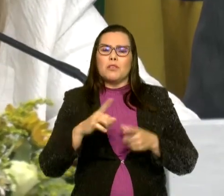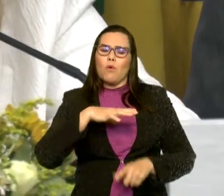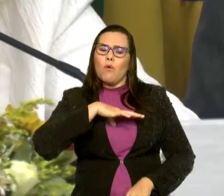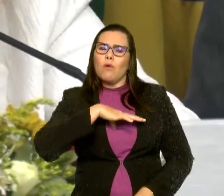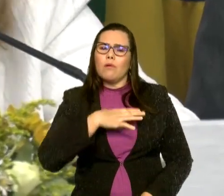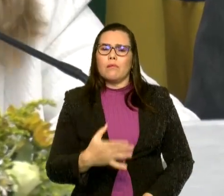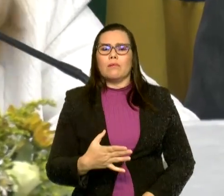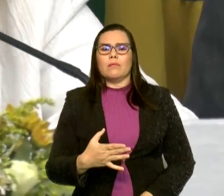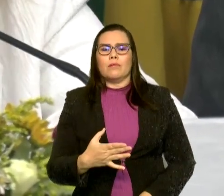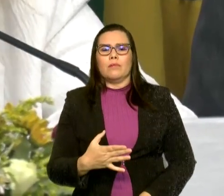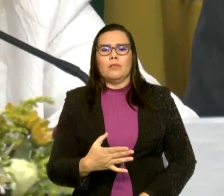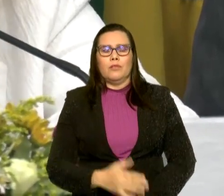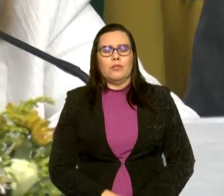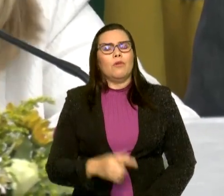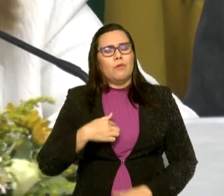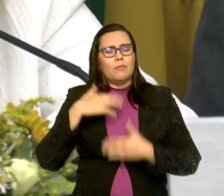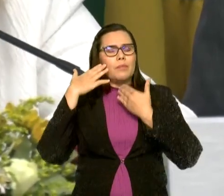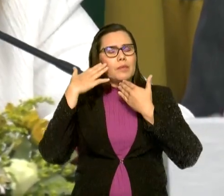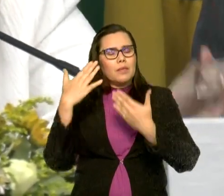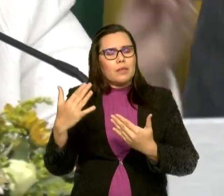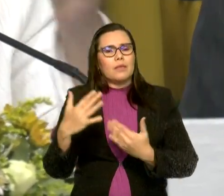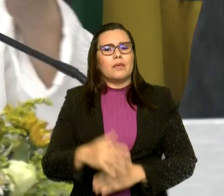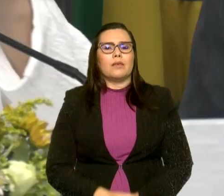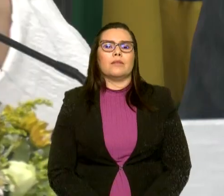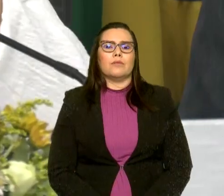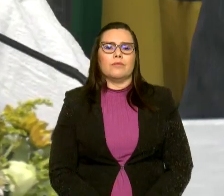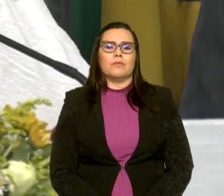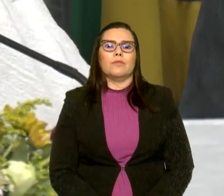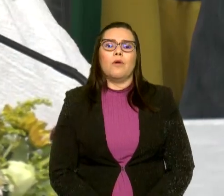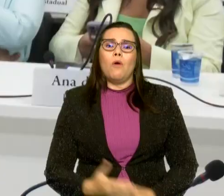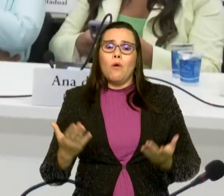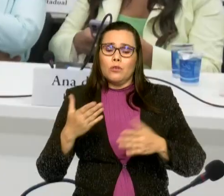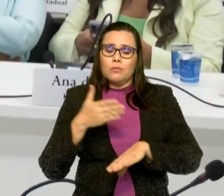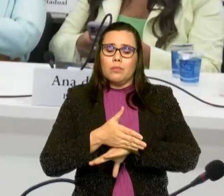enfrentá-los. Obrigado também por estar aqui conosco.